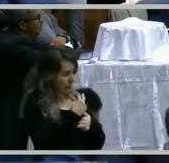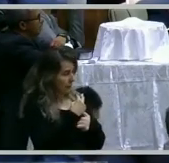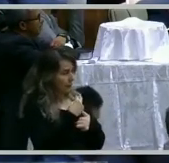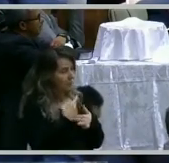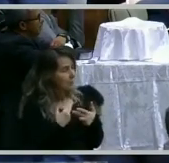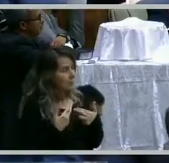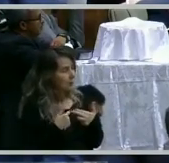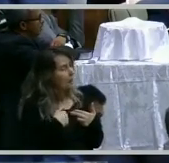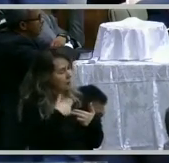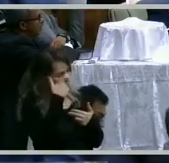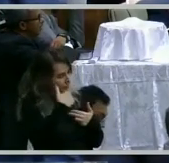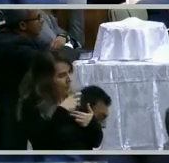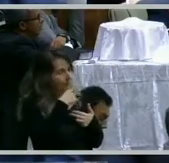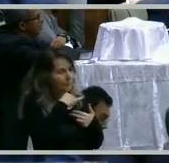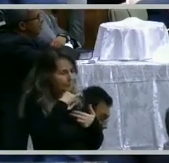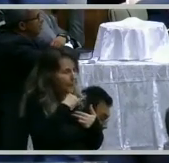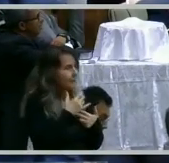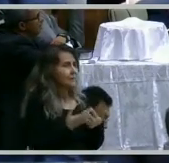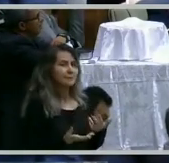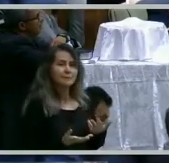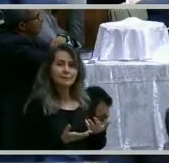vê o Filho? Vê o Pai.